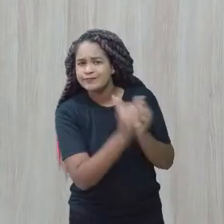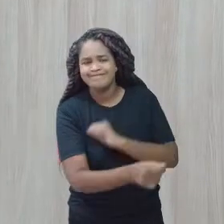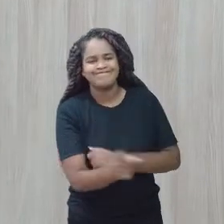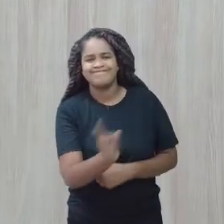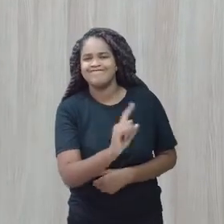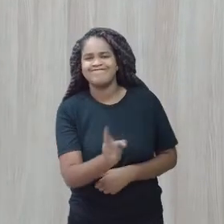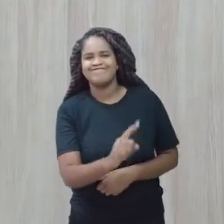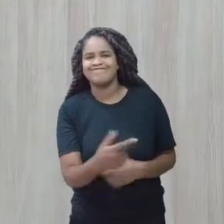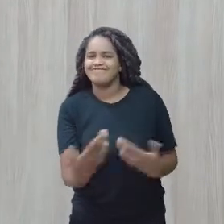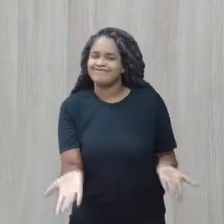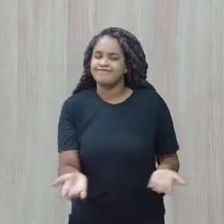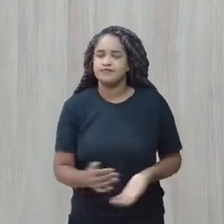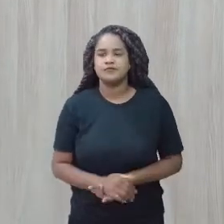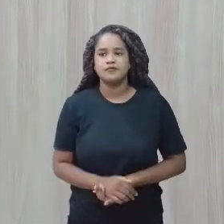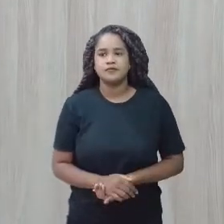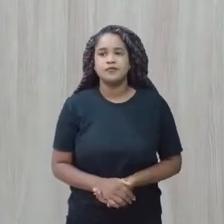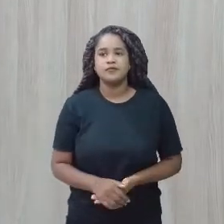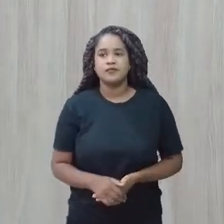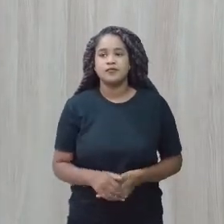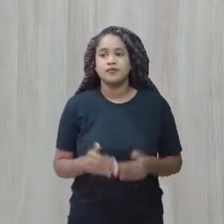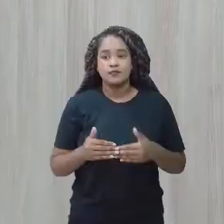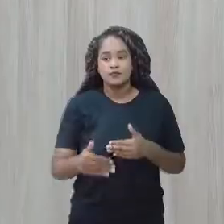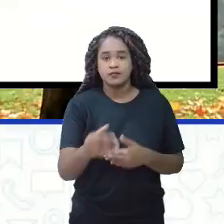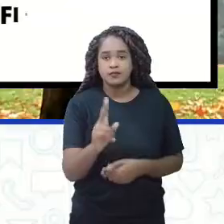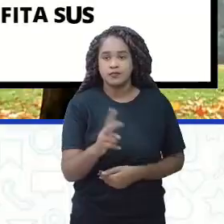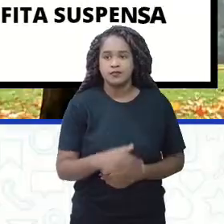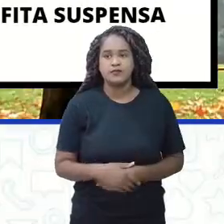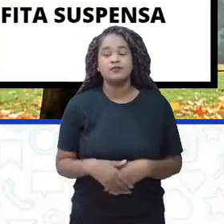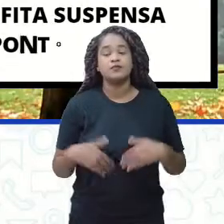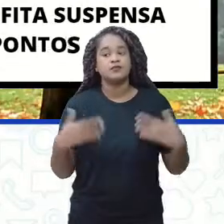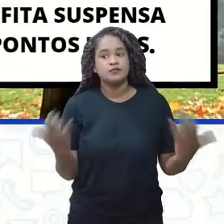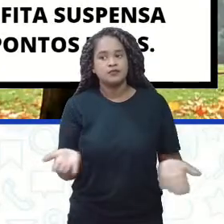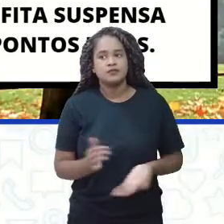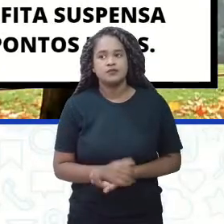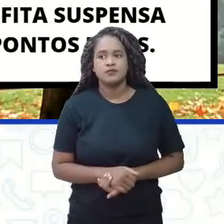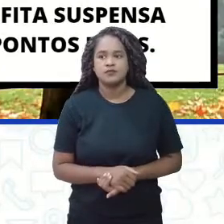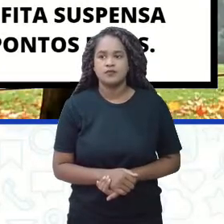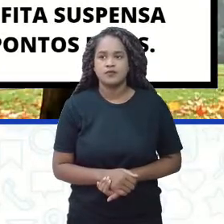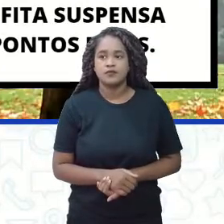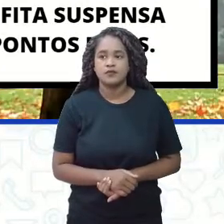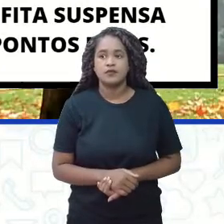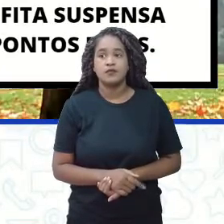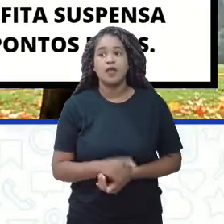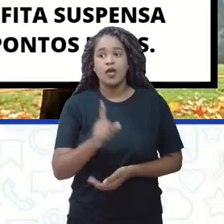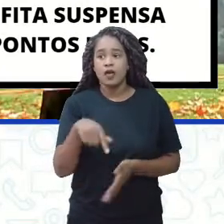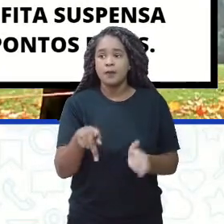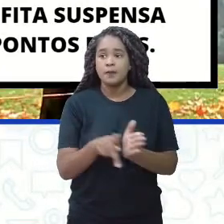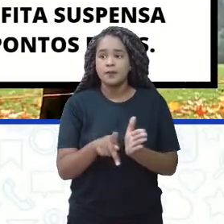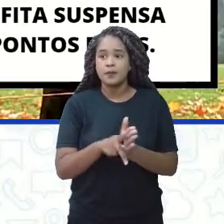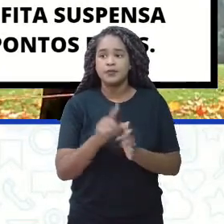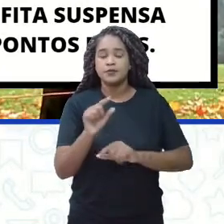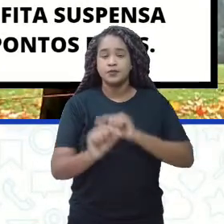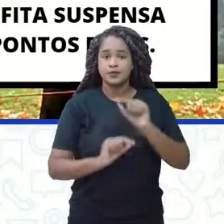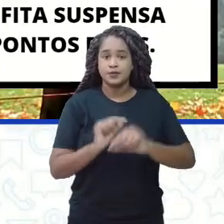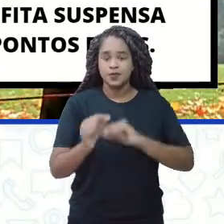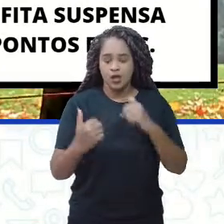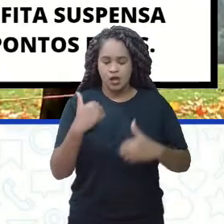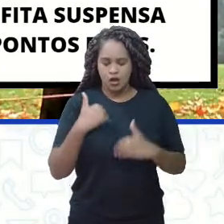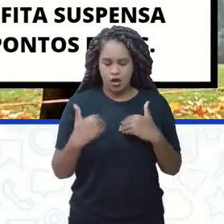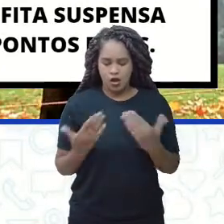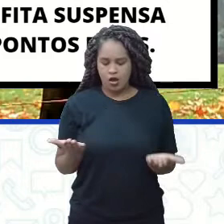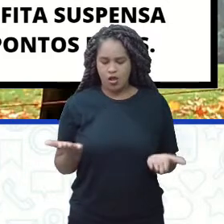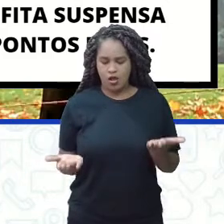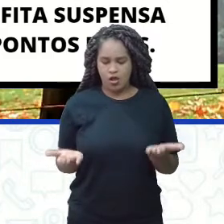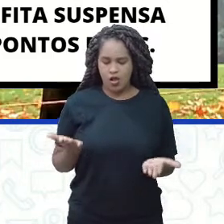esportes, né? Mas vamos embora, vamos seguindo. E aí, é uma prática corporal que consiste em equilibrar-se em